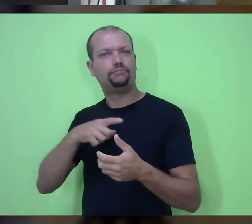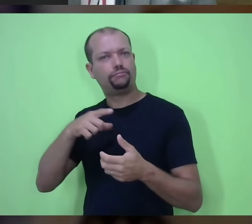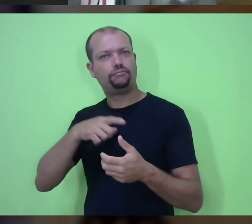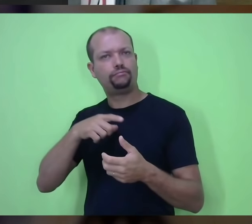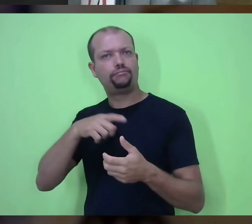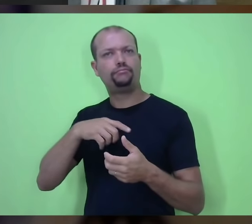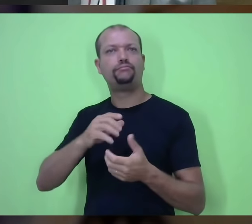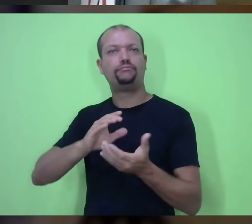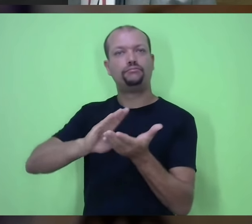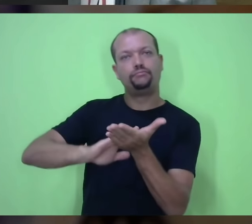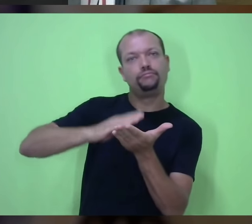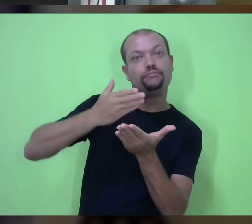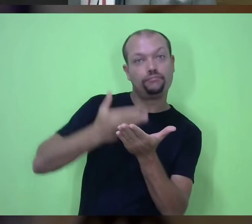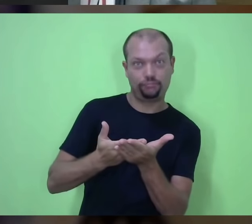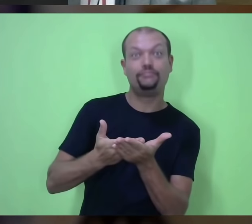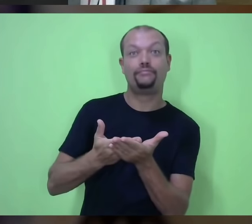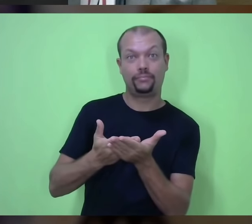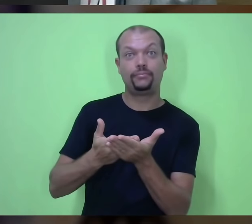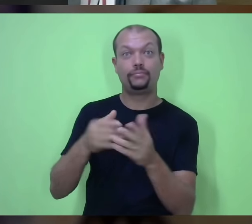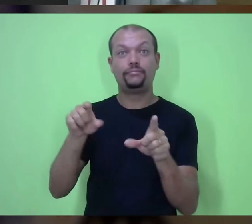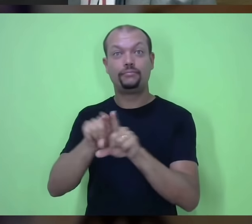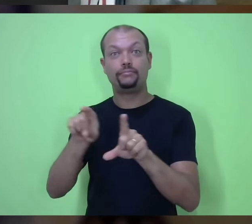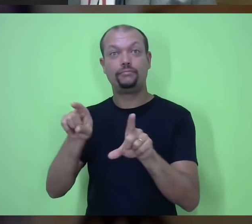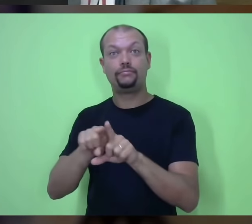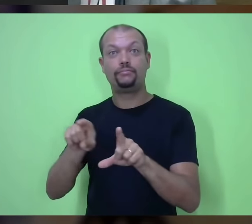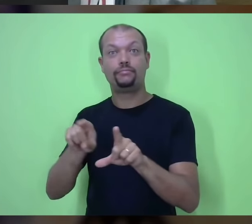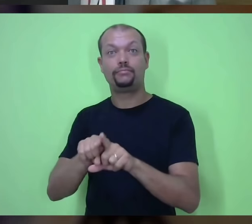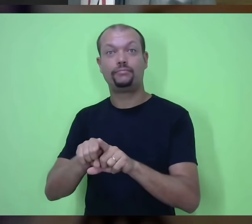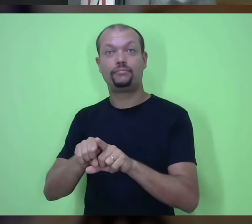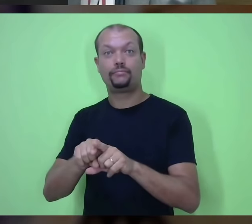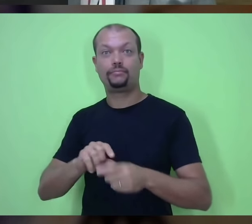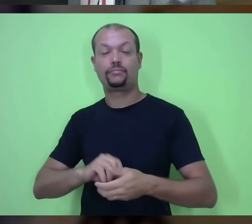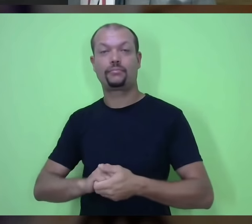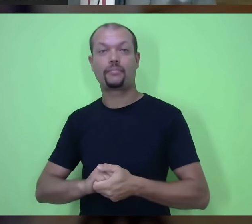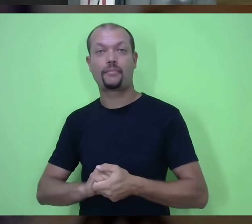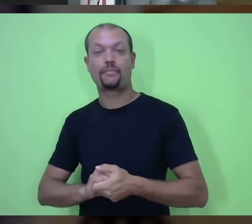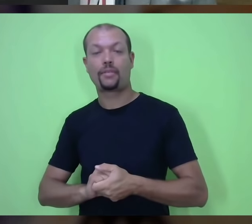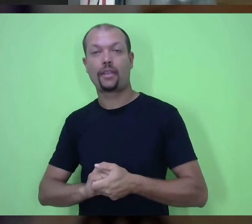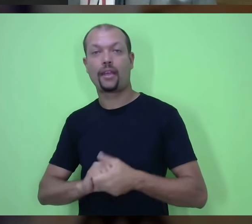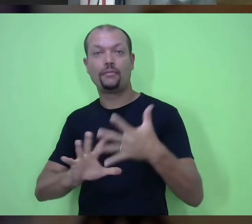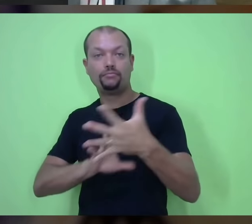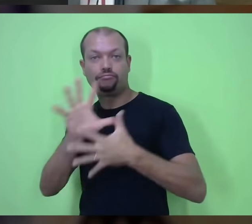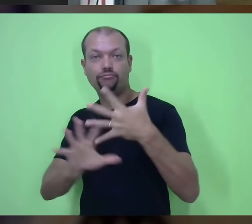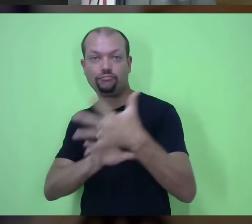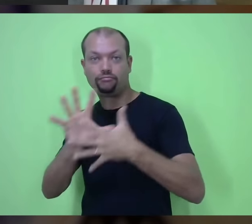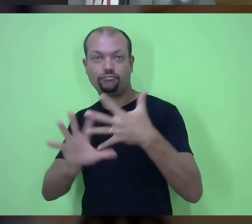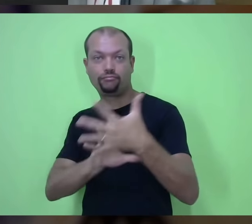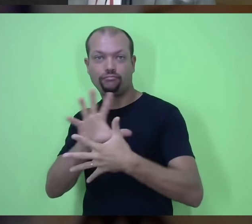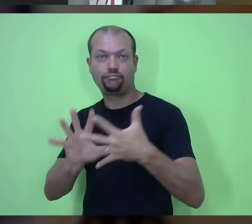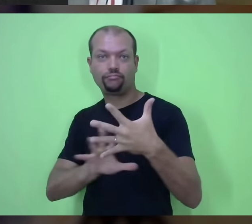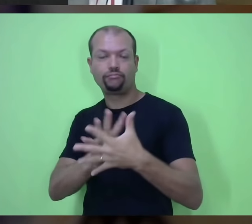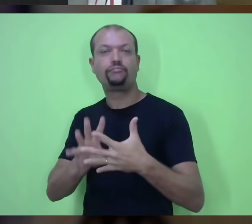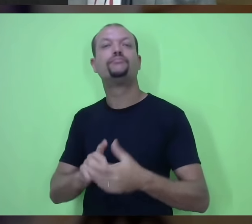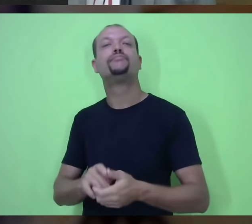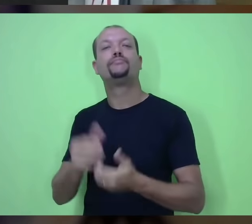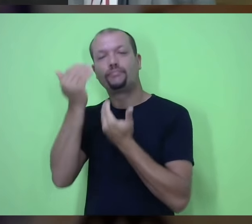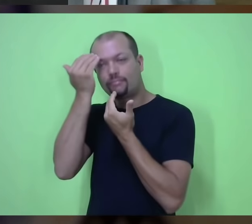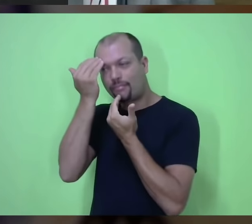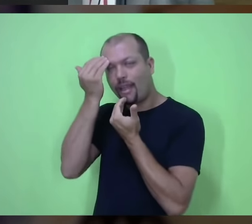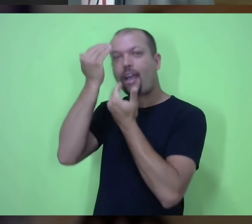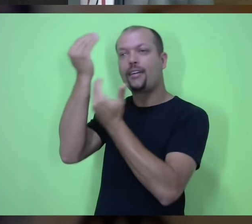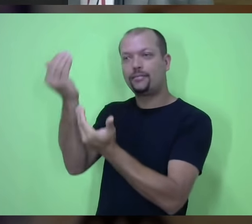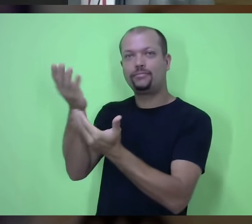que temos, na verdade, a interpretação em língua brasileira de sinais, Libras. Eu, mais uma